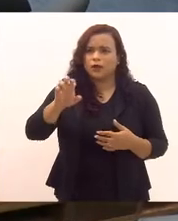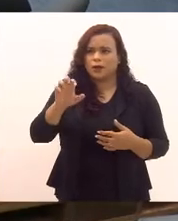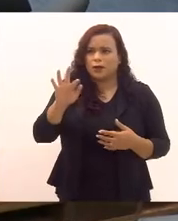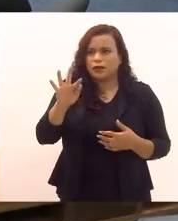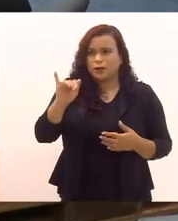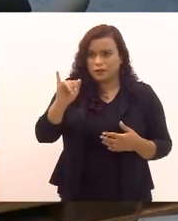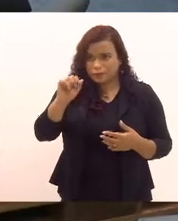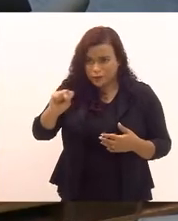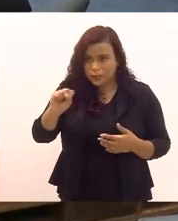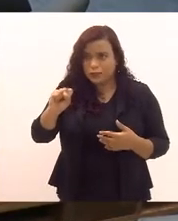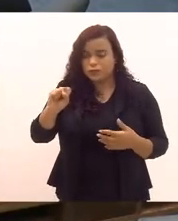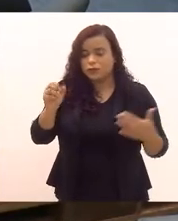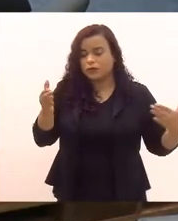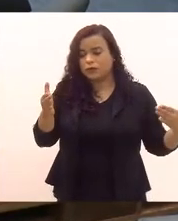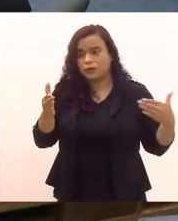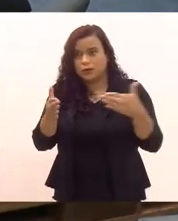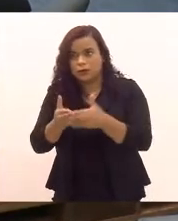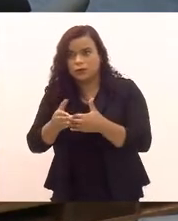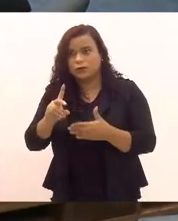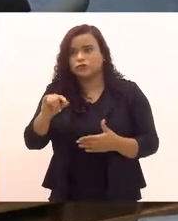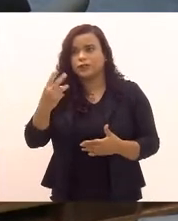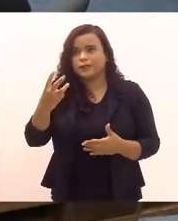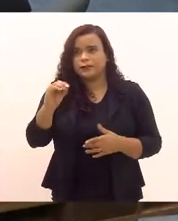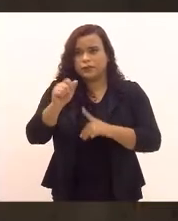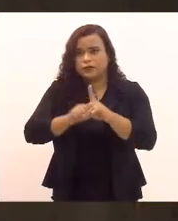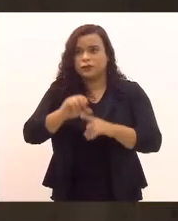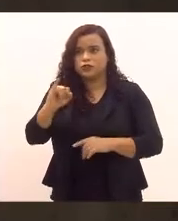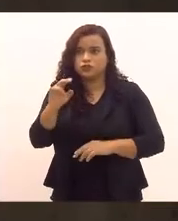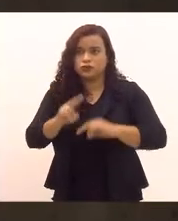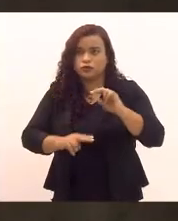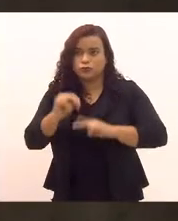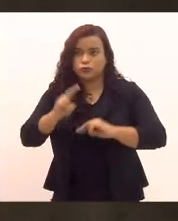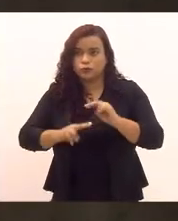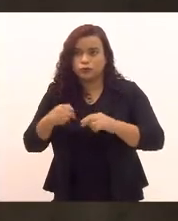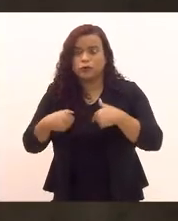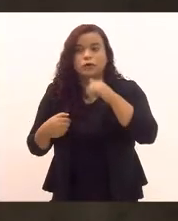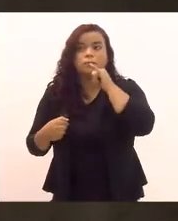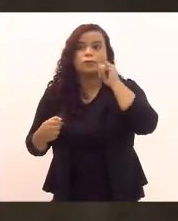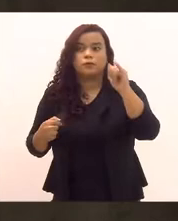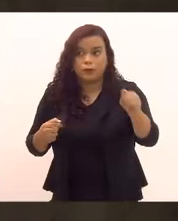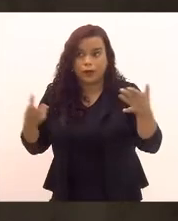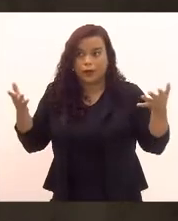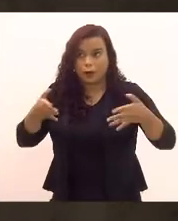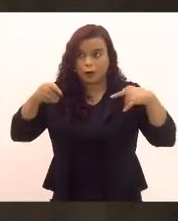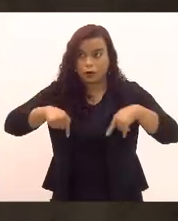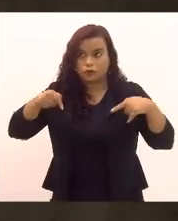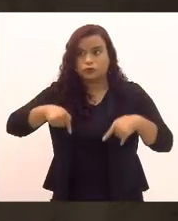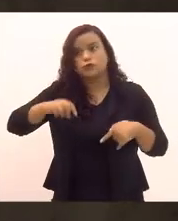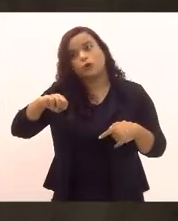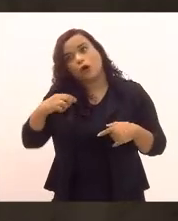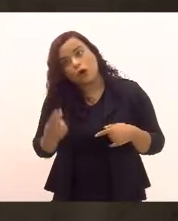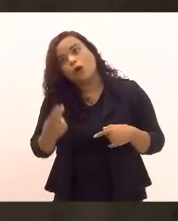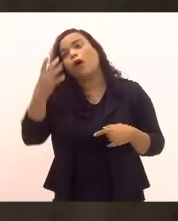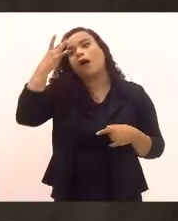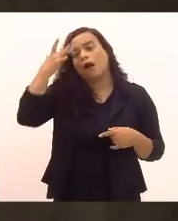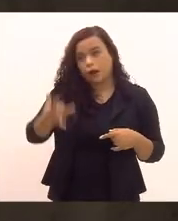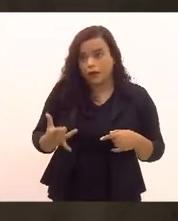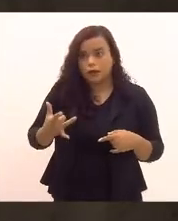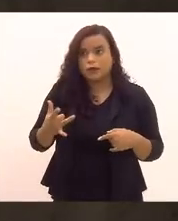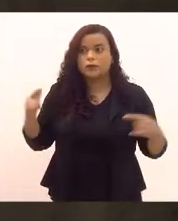já tem jurisprudência até 30 de junho eu tô em oficiando Rua João morrendo Presidente